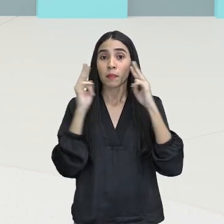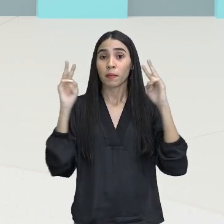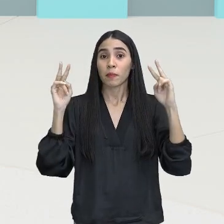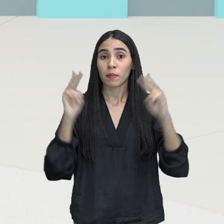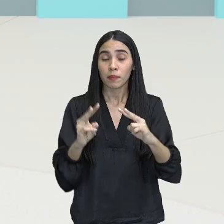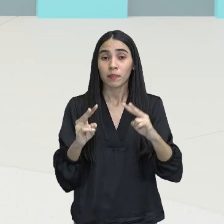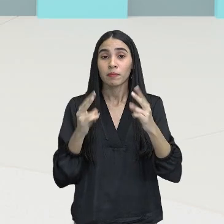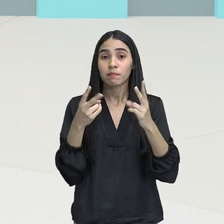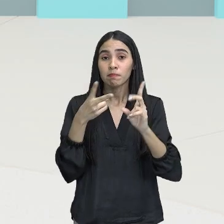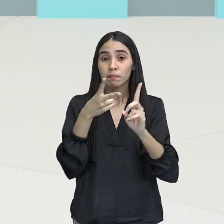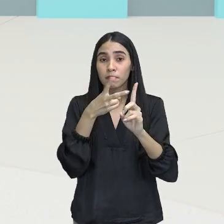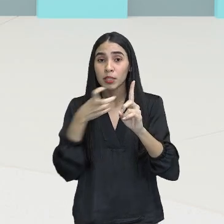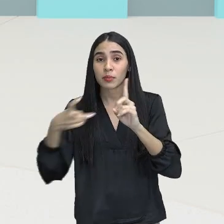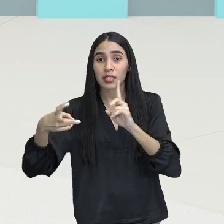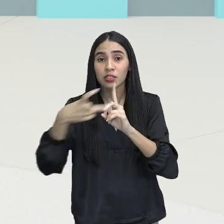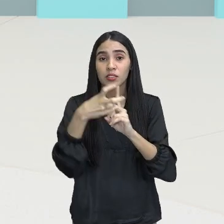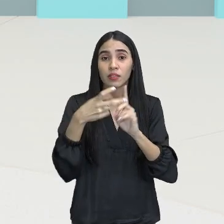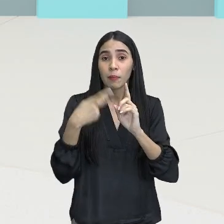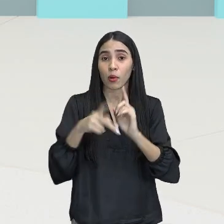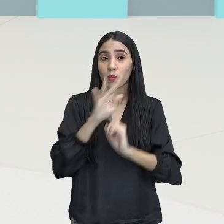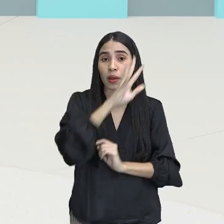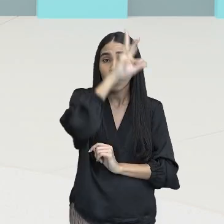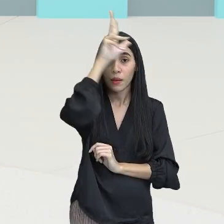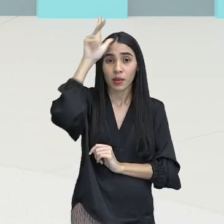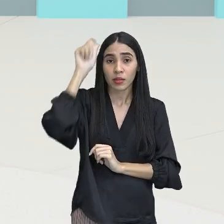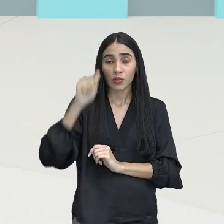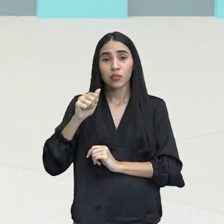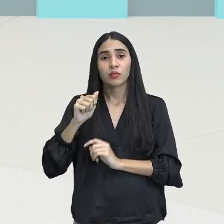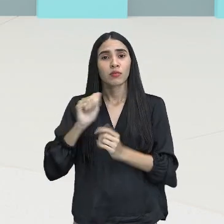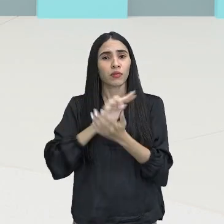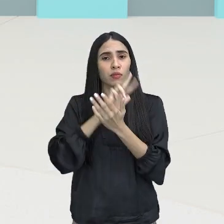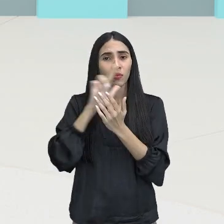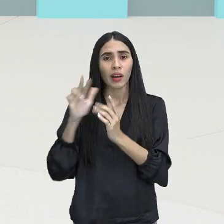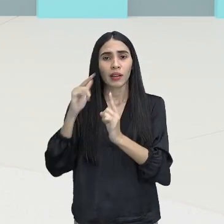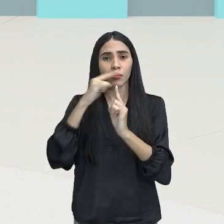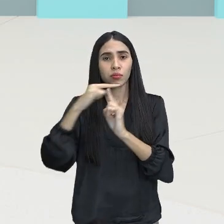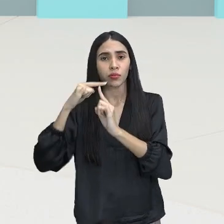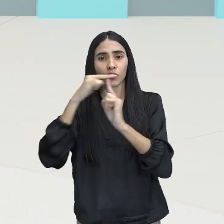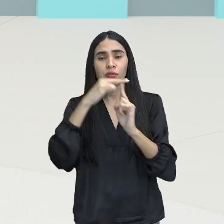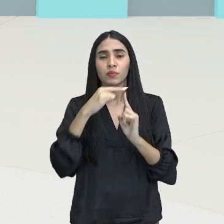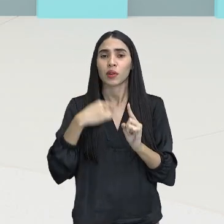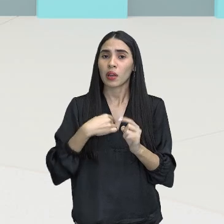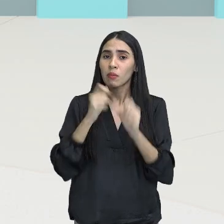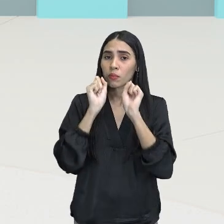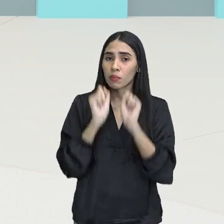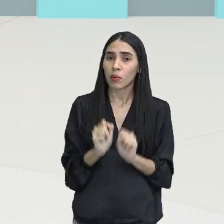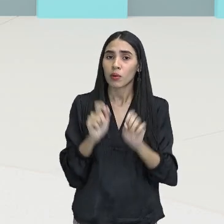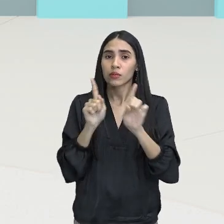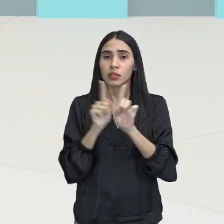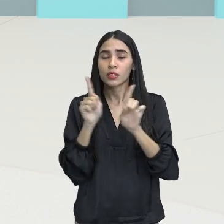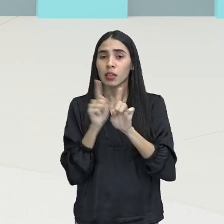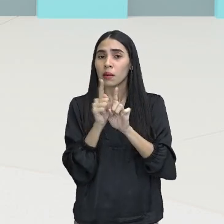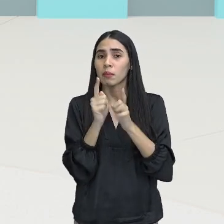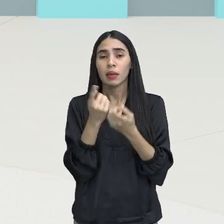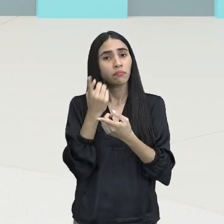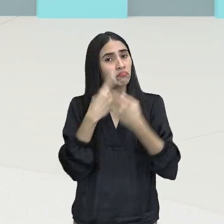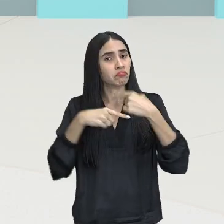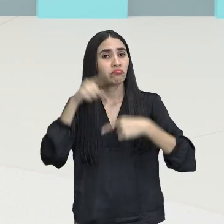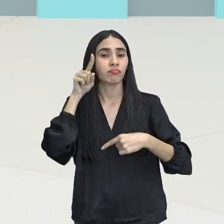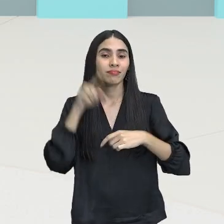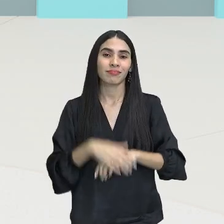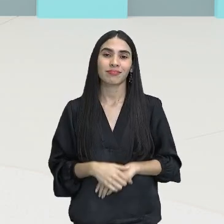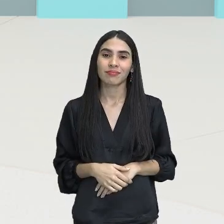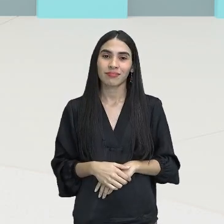amazônico, que pode ser por várias formas, eu posso também ir além.